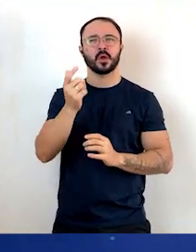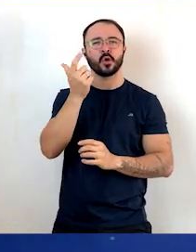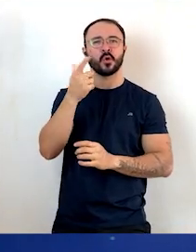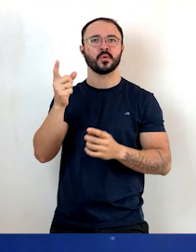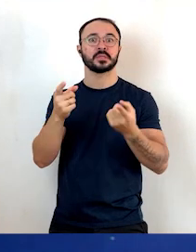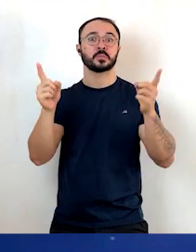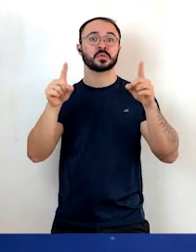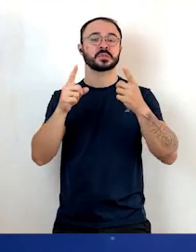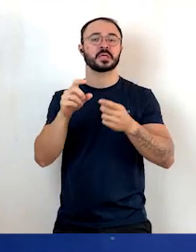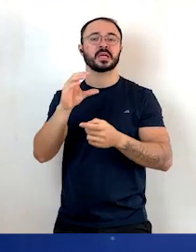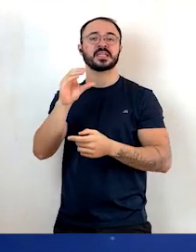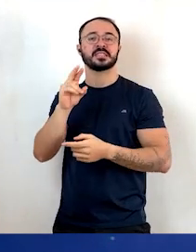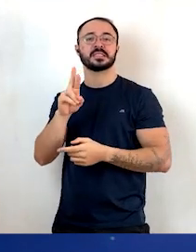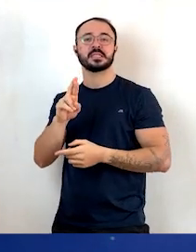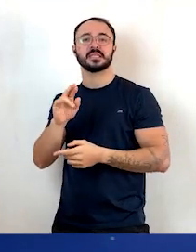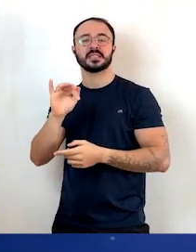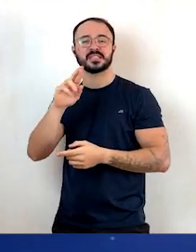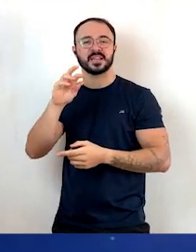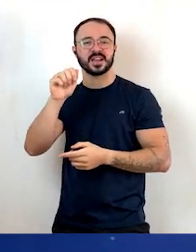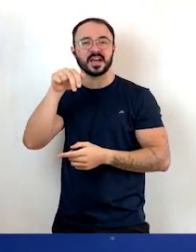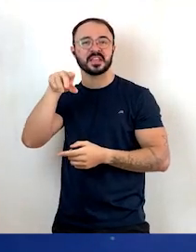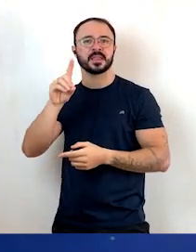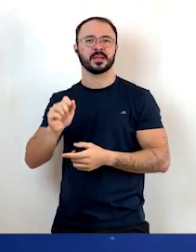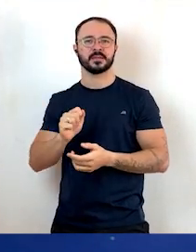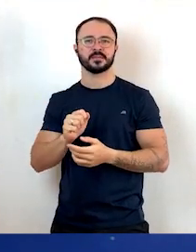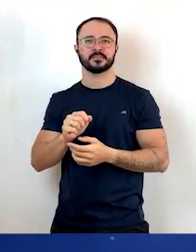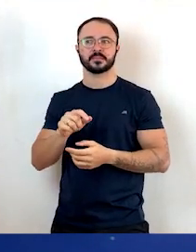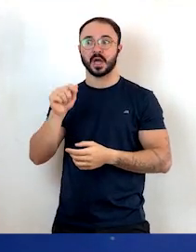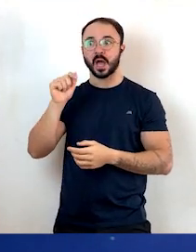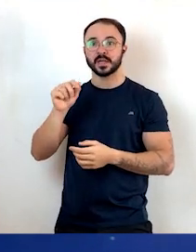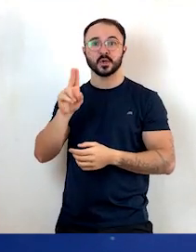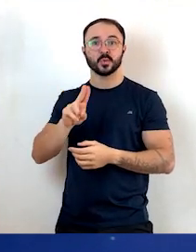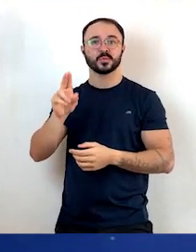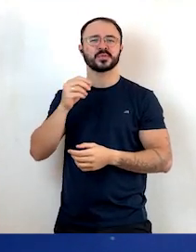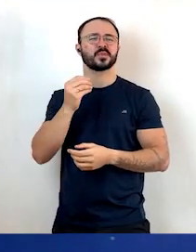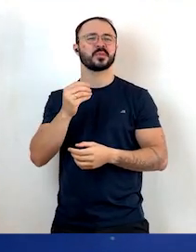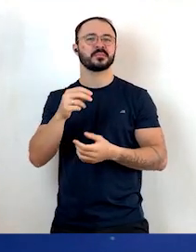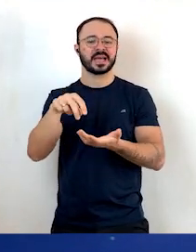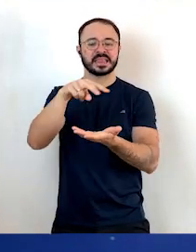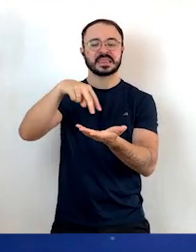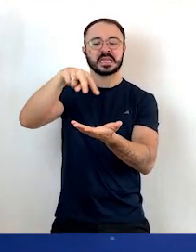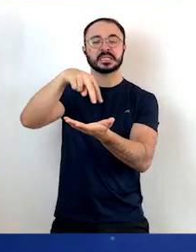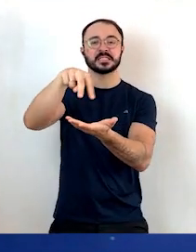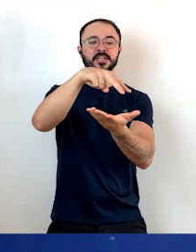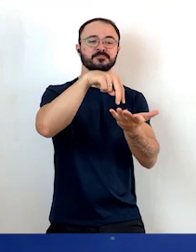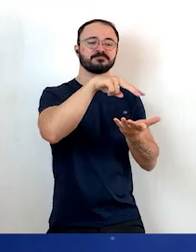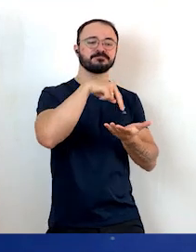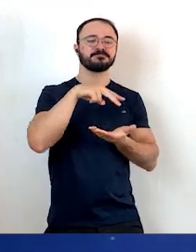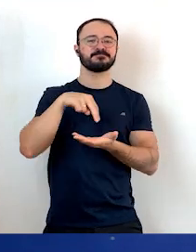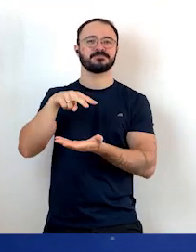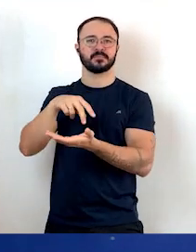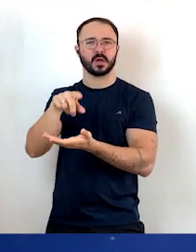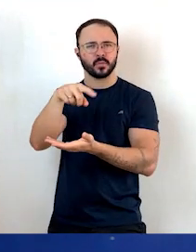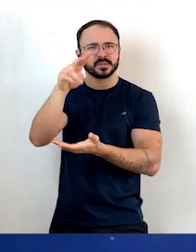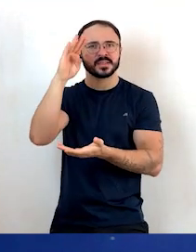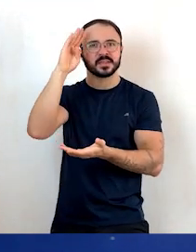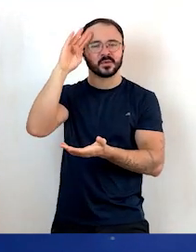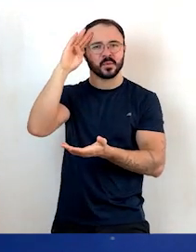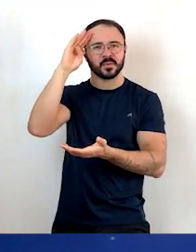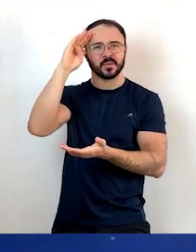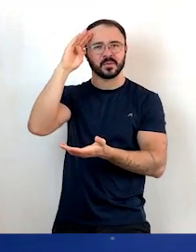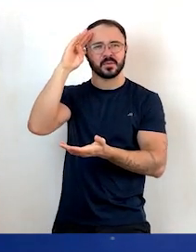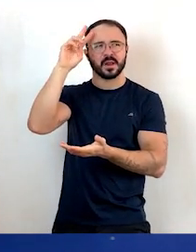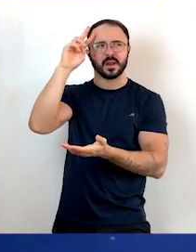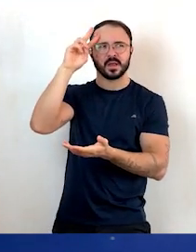cantiga Ciranda Cirandinha é a cantiga que nós utilizamos para brincar de roda Olha só quem aí conhece quem lembra